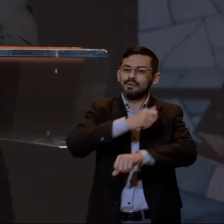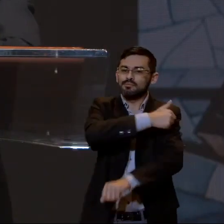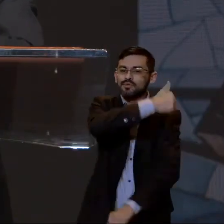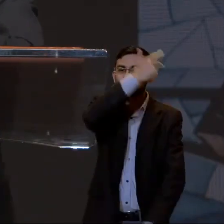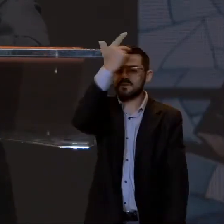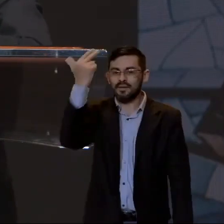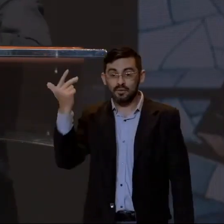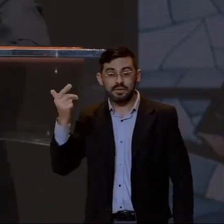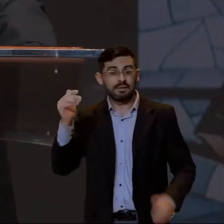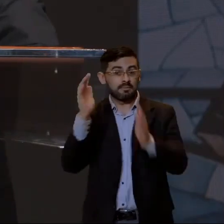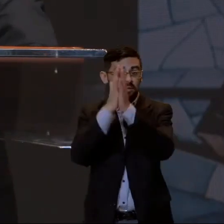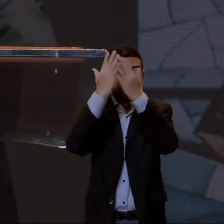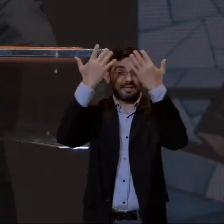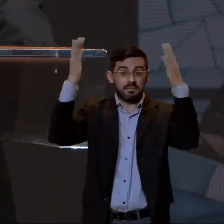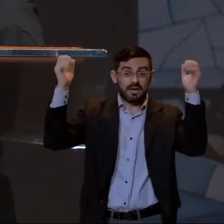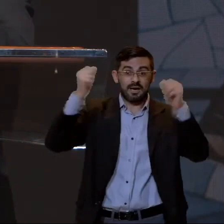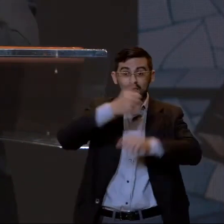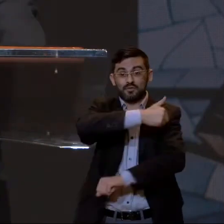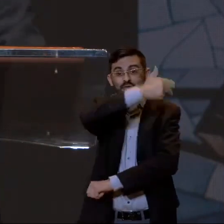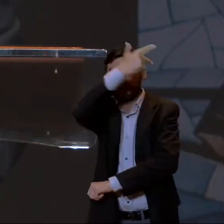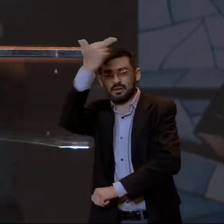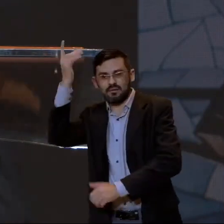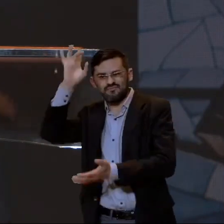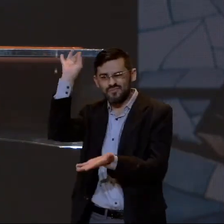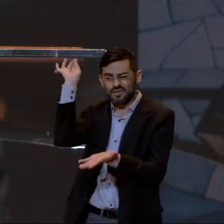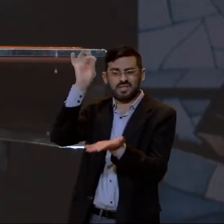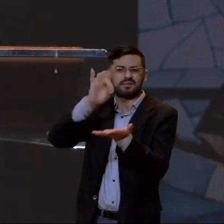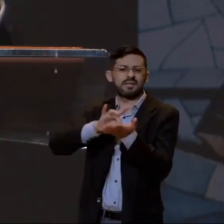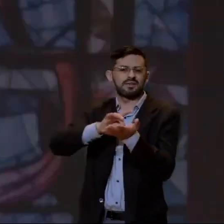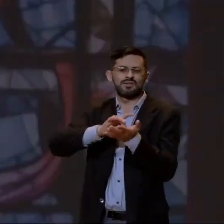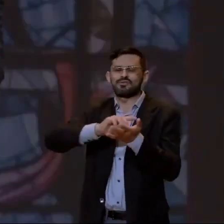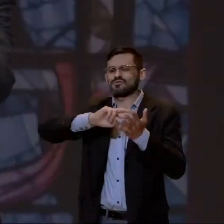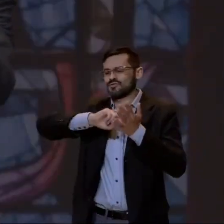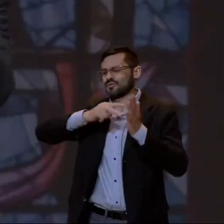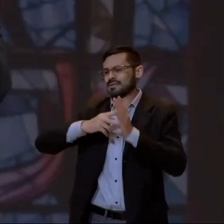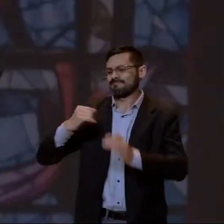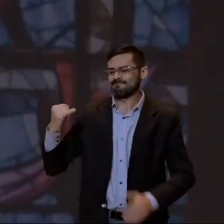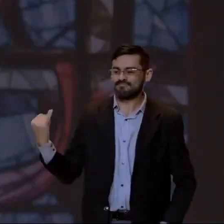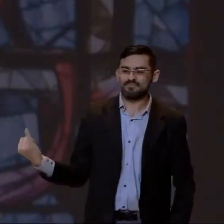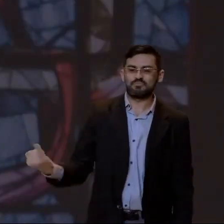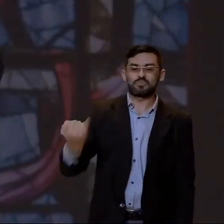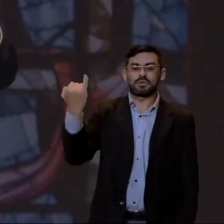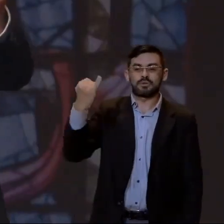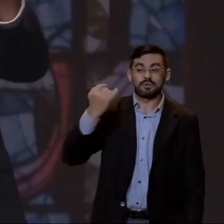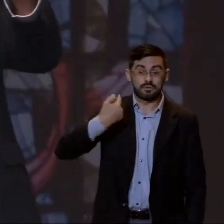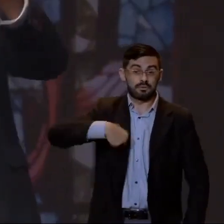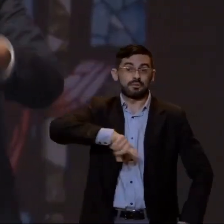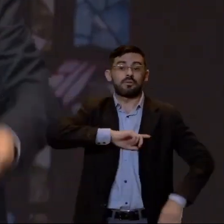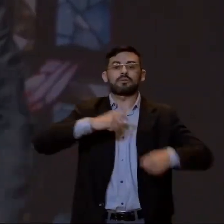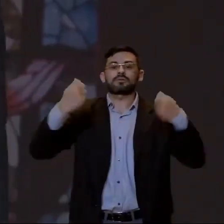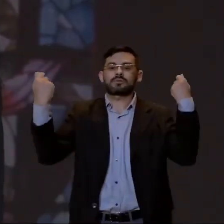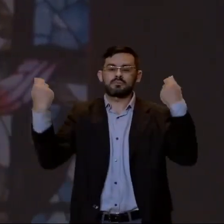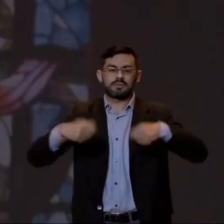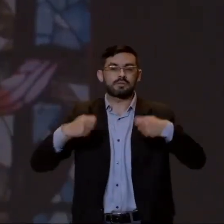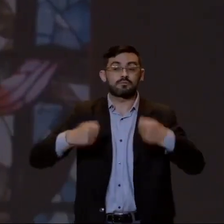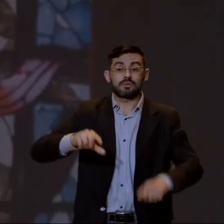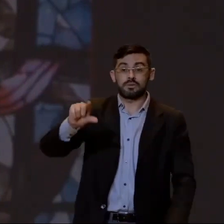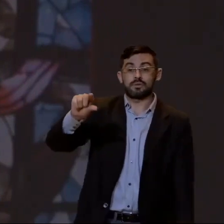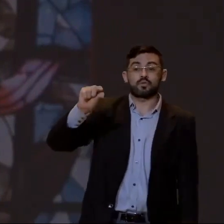o Natal de um jeito verdadeiro, significativo, nós precisamos